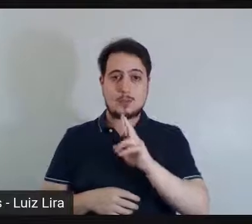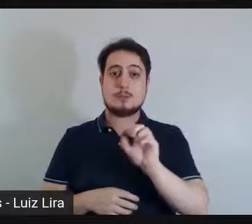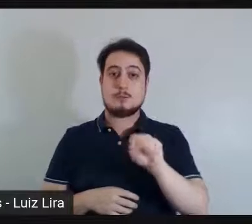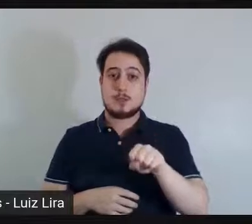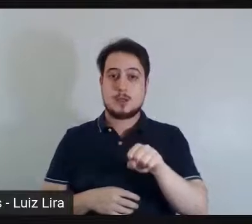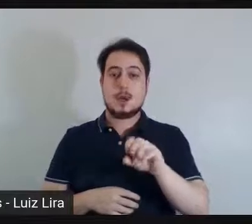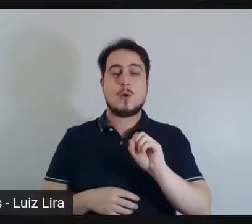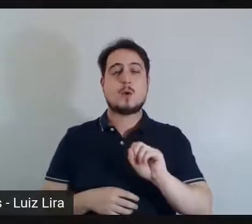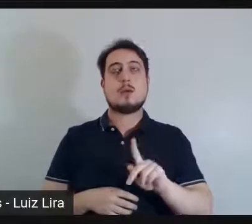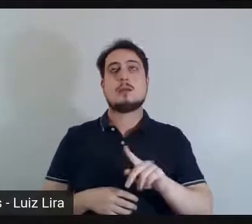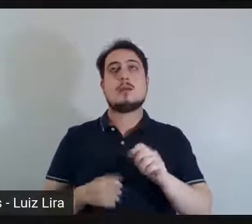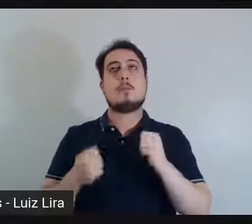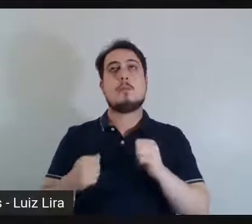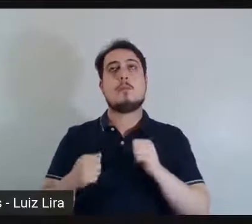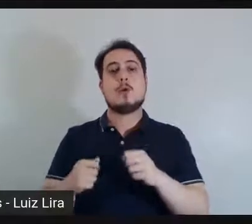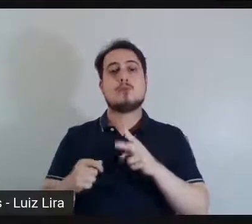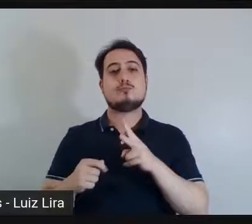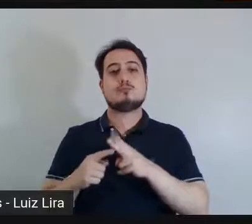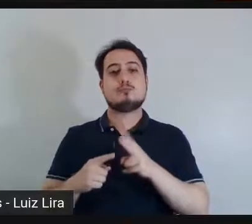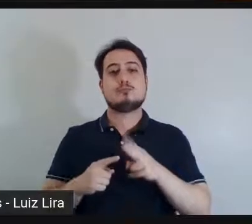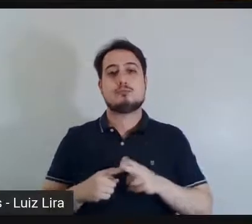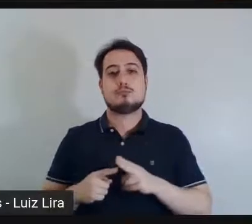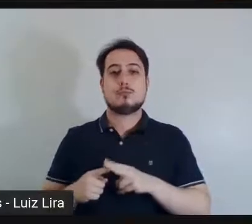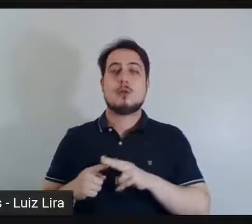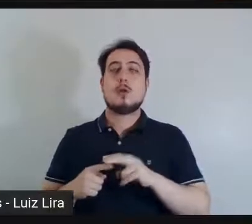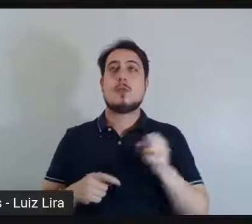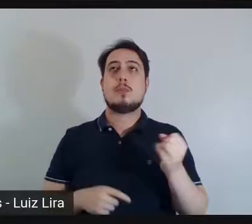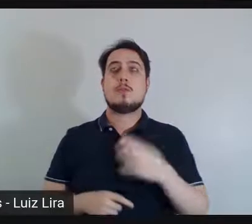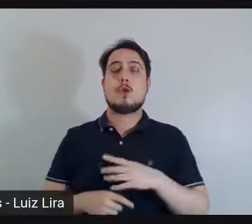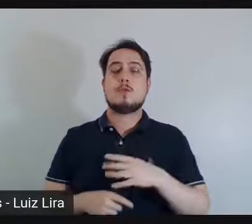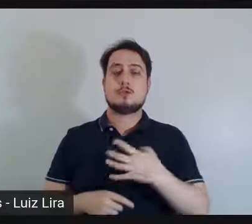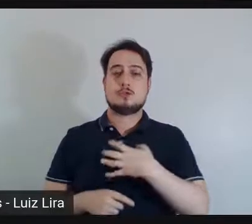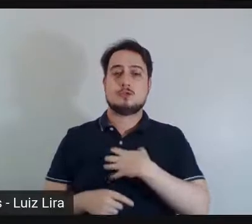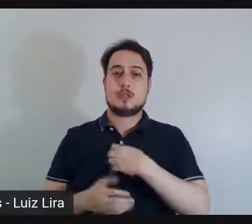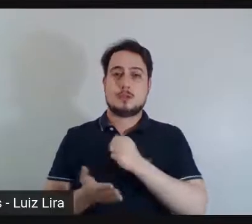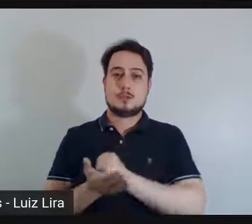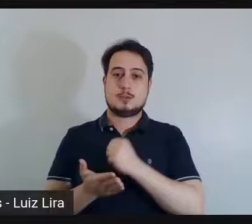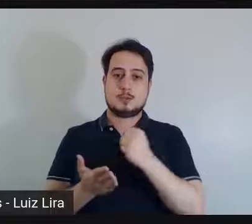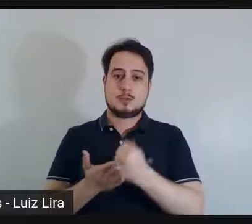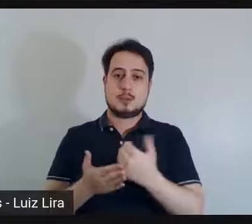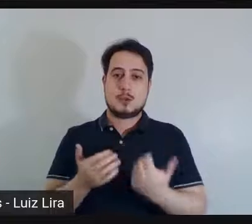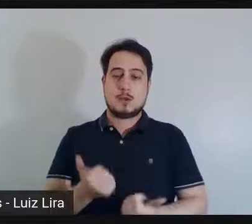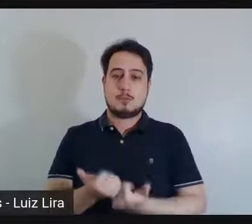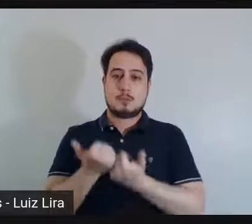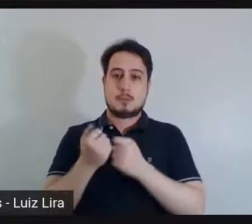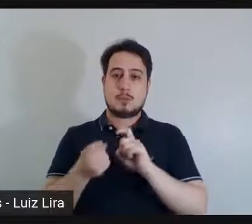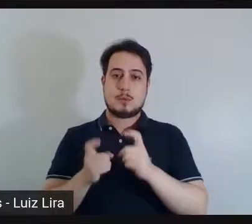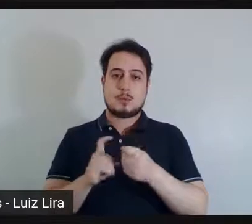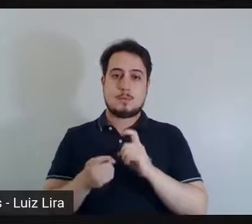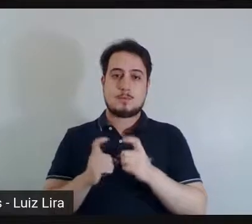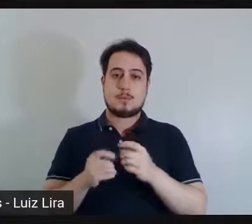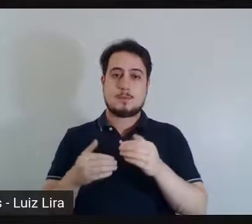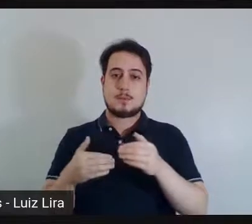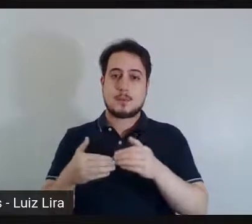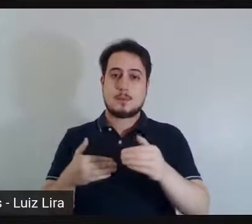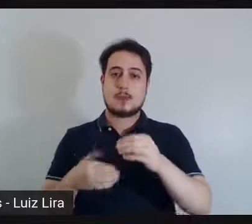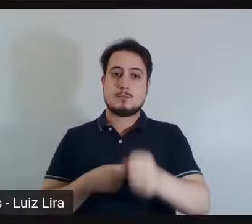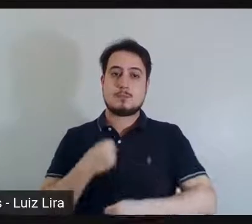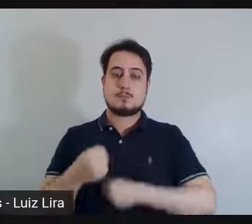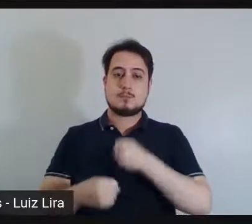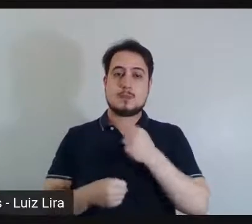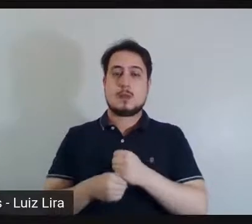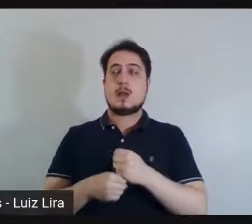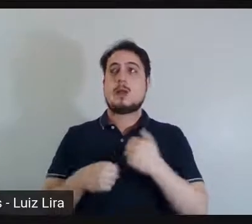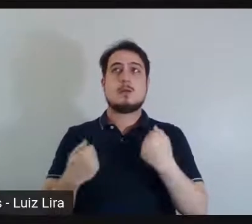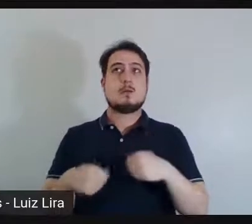então já podemos ter uma nova forma de contratação de apoio administrativo a partir do ano que vem. Não preciso